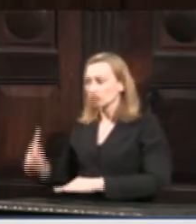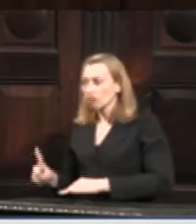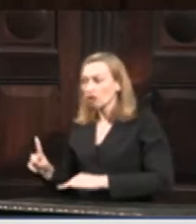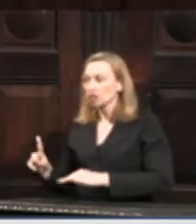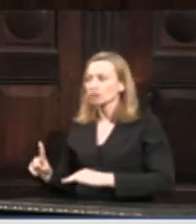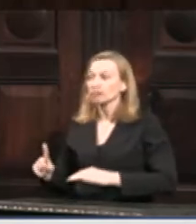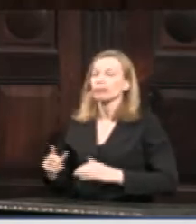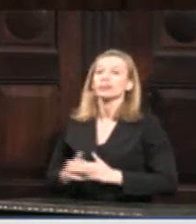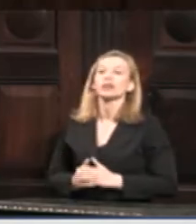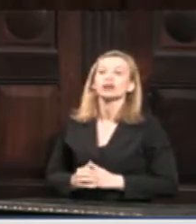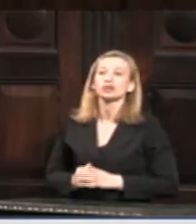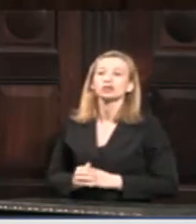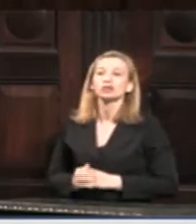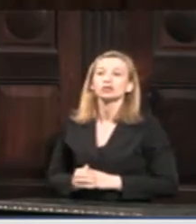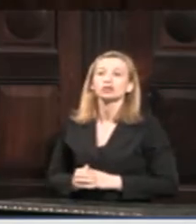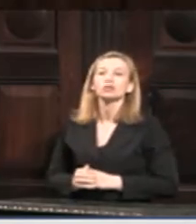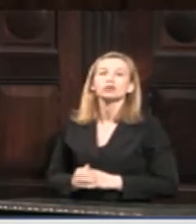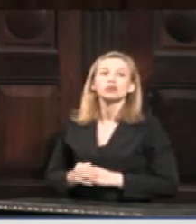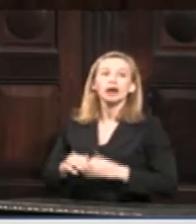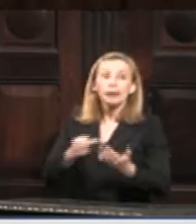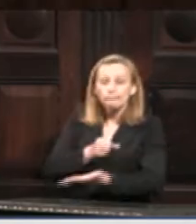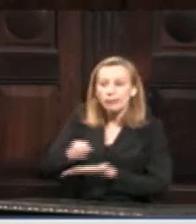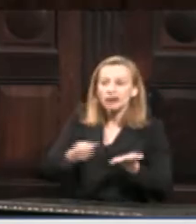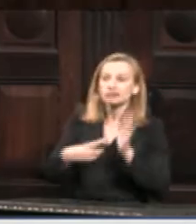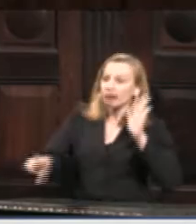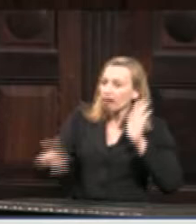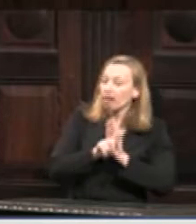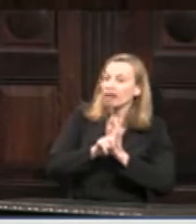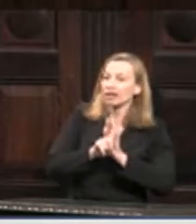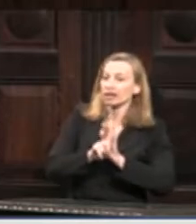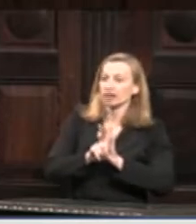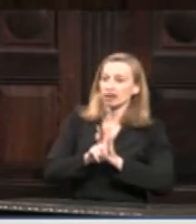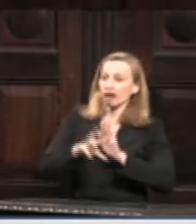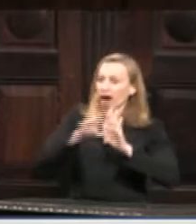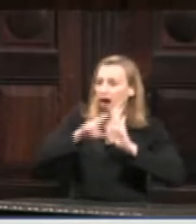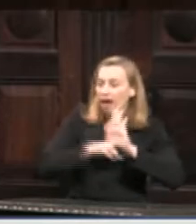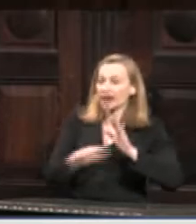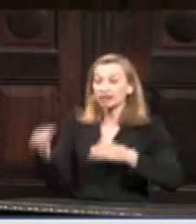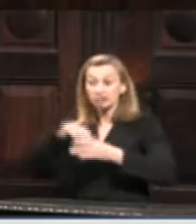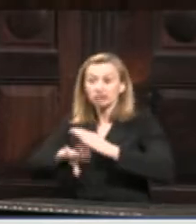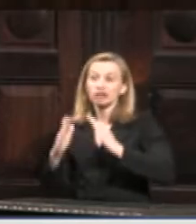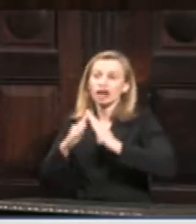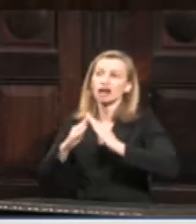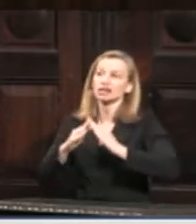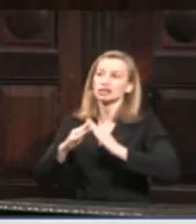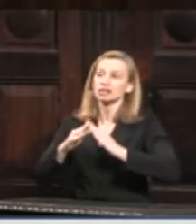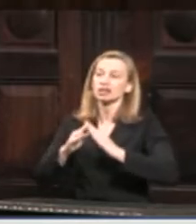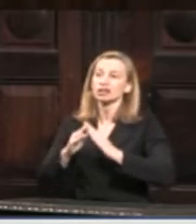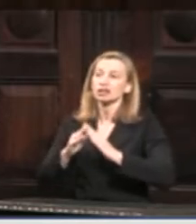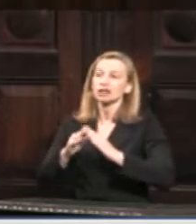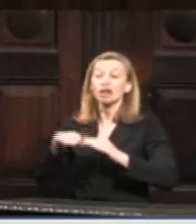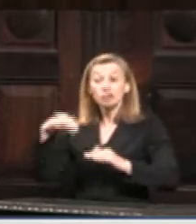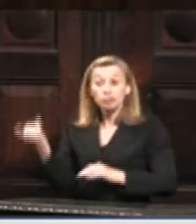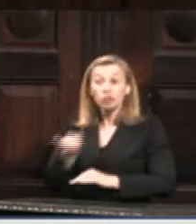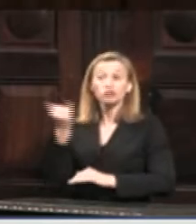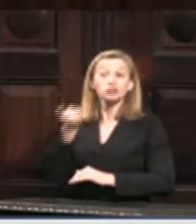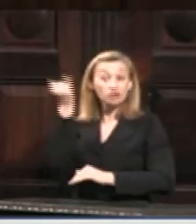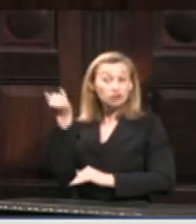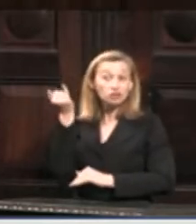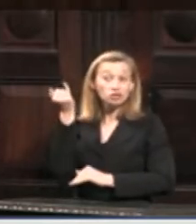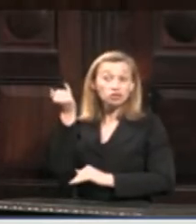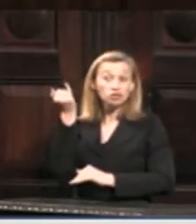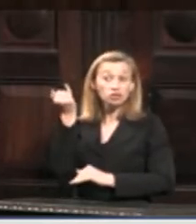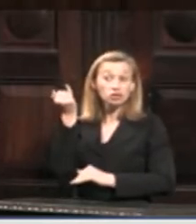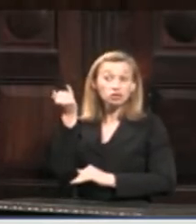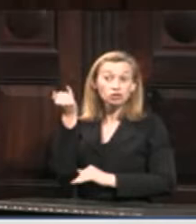que está afirmado na lei, no regimento interno da Casa, é no mínimo esquisito e totalmente